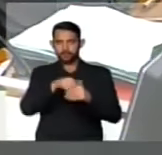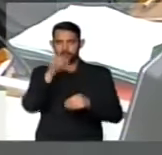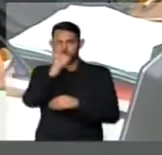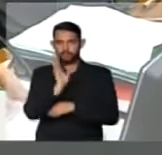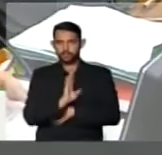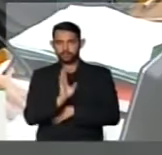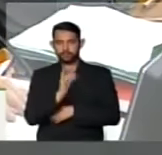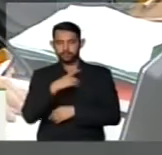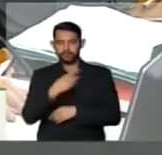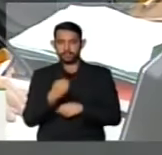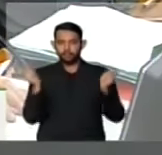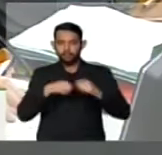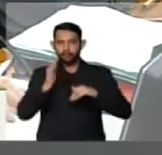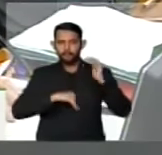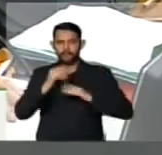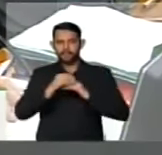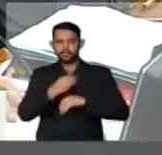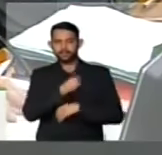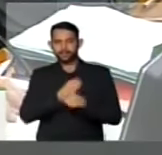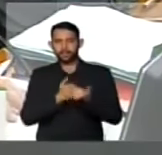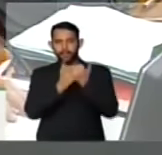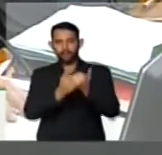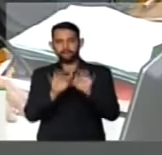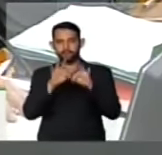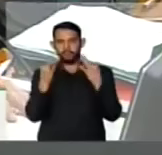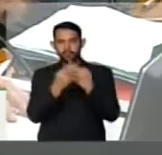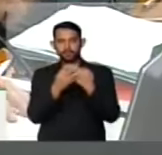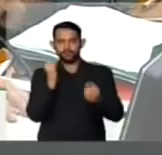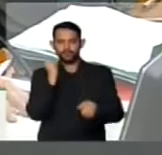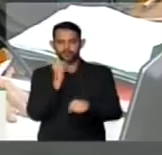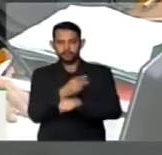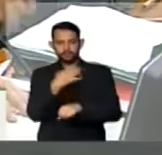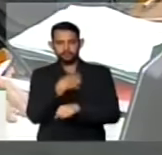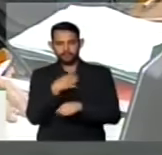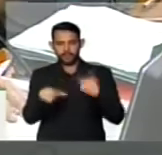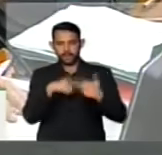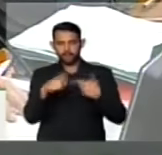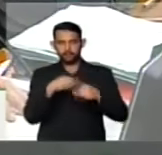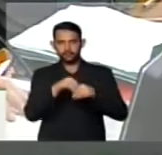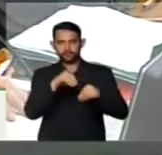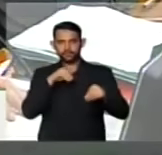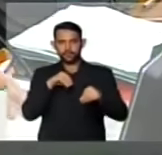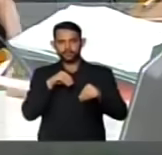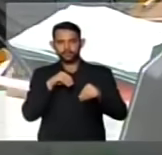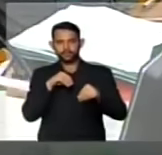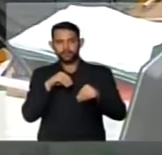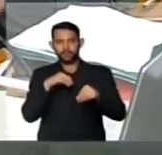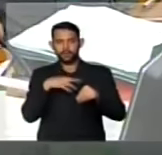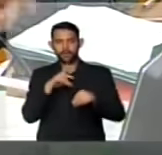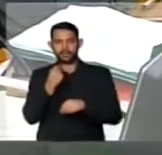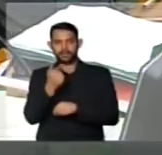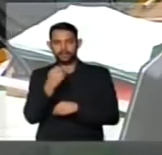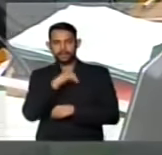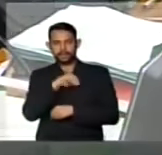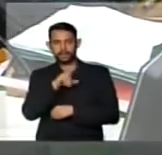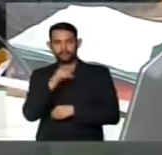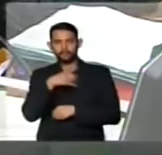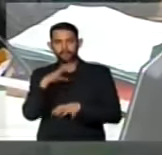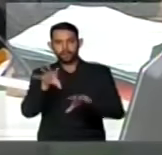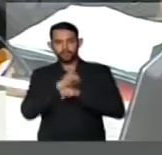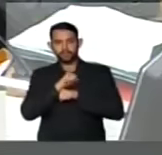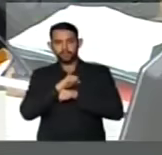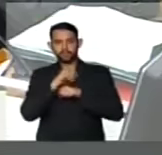Brasil que seja capaz de devolver às famílias os empregos que lhe foram tirados, a renda que lhe foi